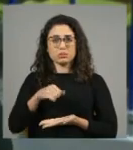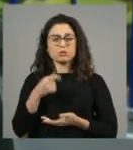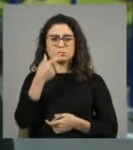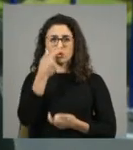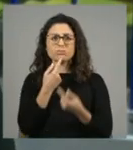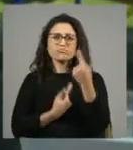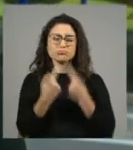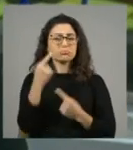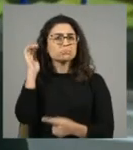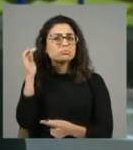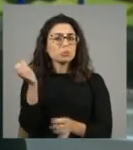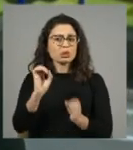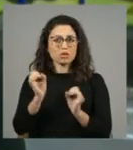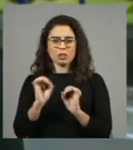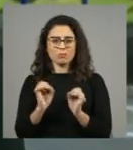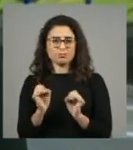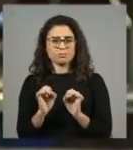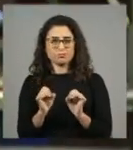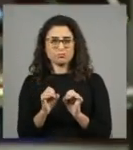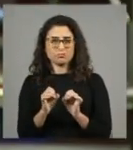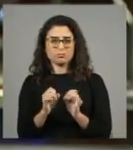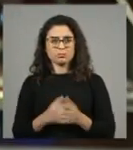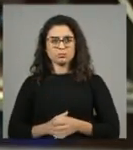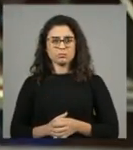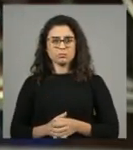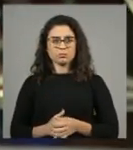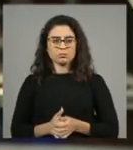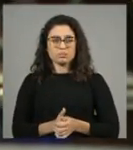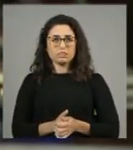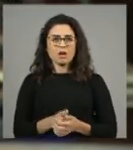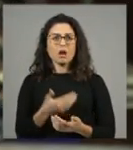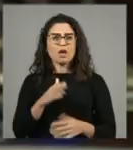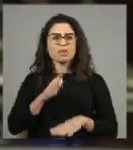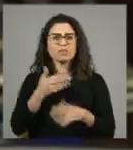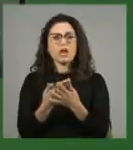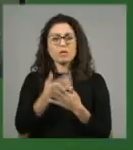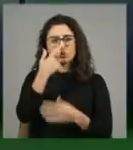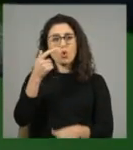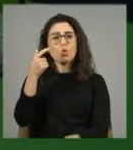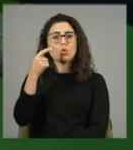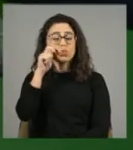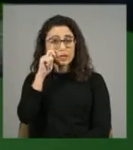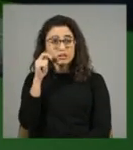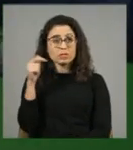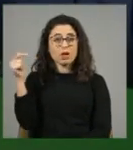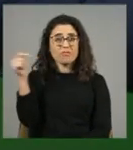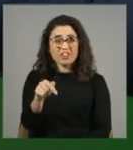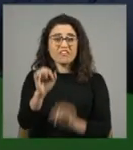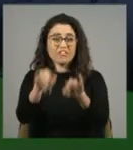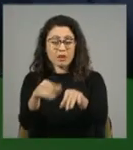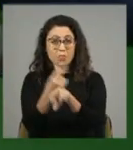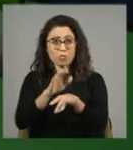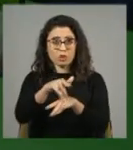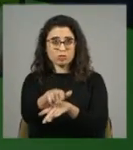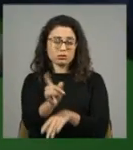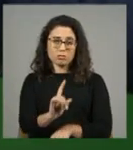nada de se pago. Não é por aí que o turismo deixa de vir ao Ribeiro Frio. O mais difícil é o sistema